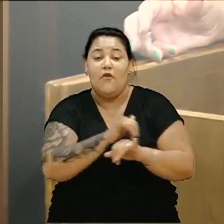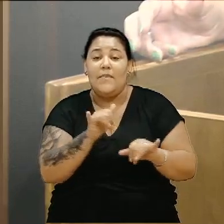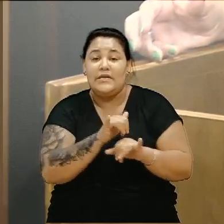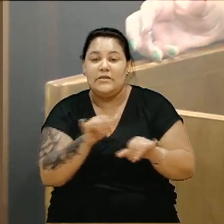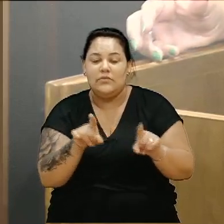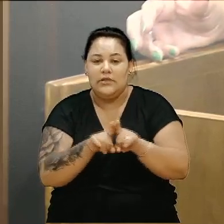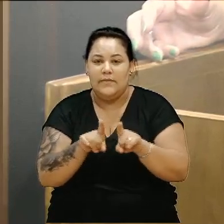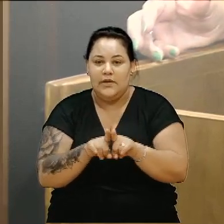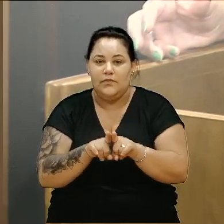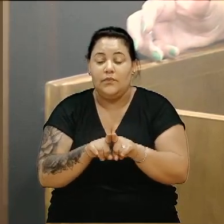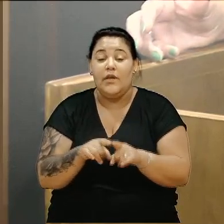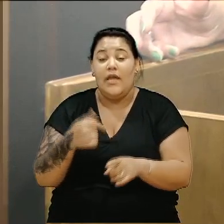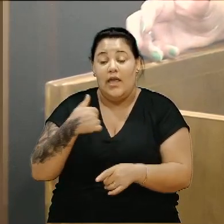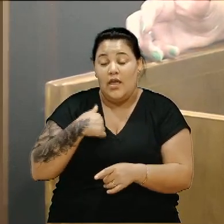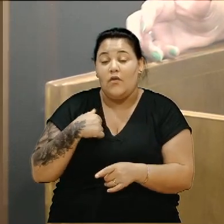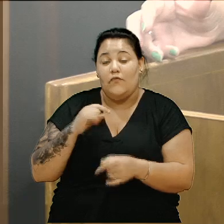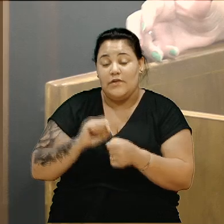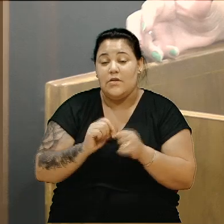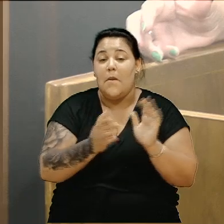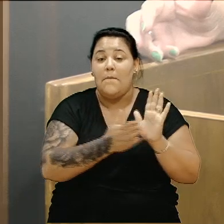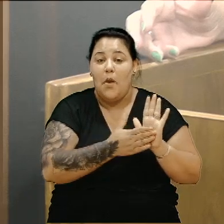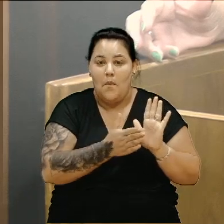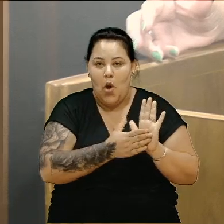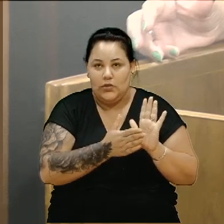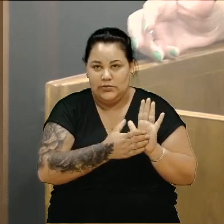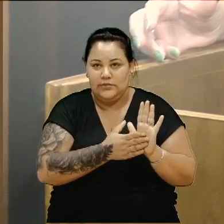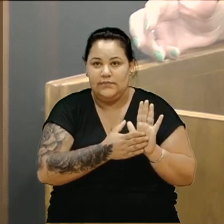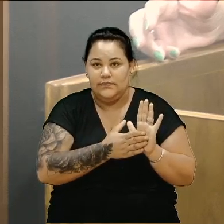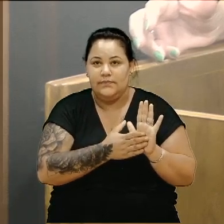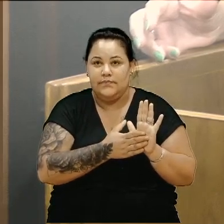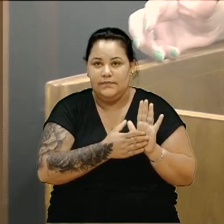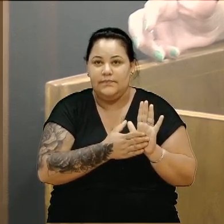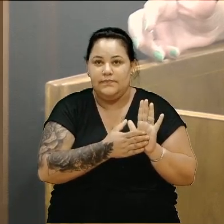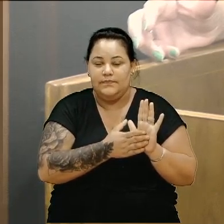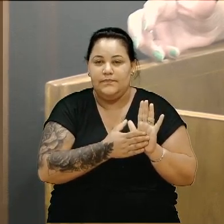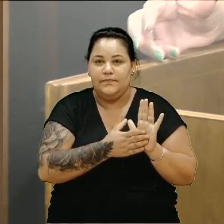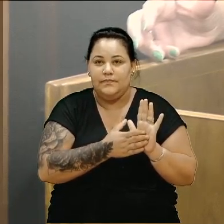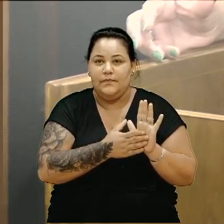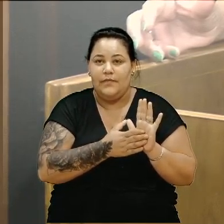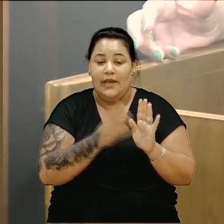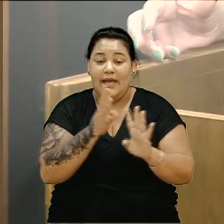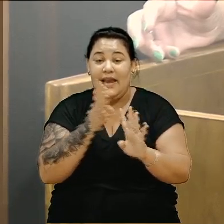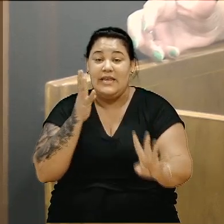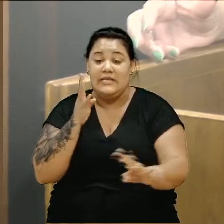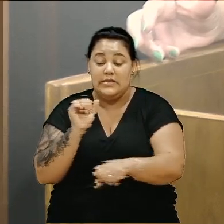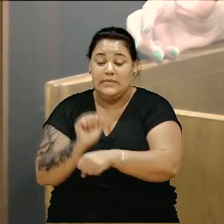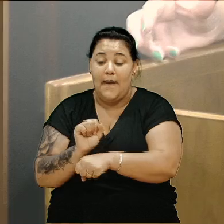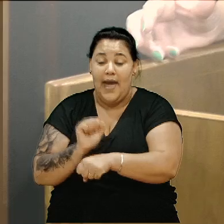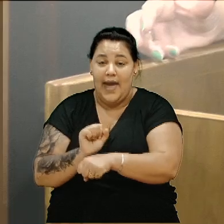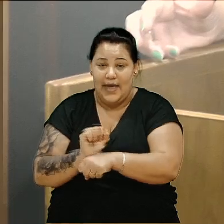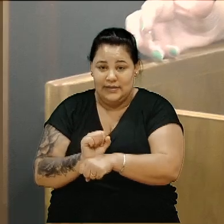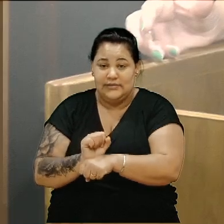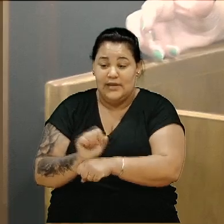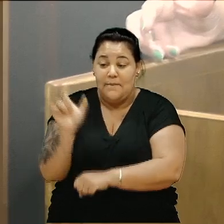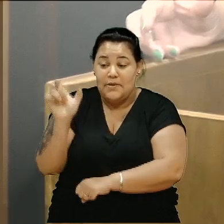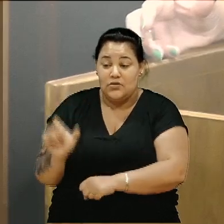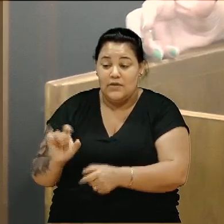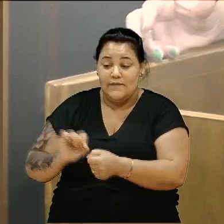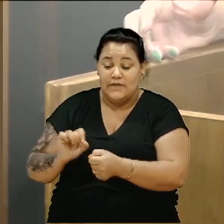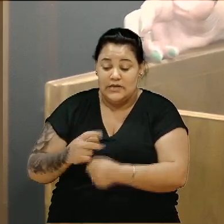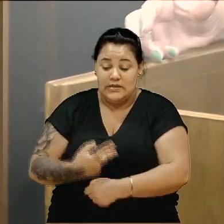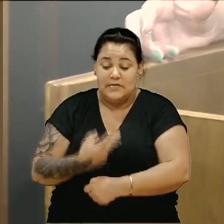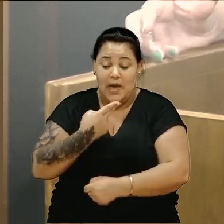estou propondo, então, que essa divulgação das listas de espera de pacientes que aguardam por procedimentos na rede